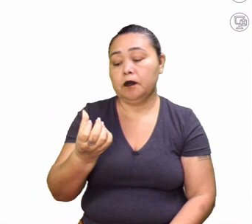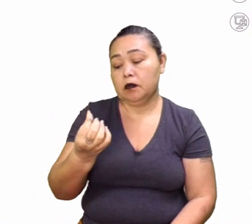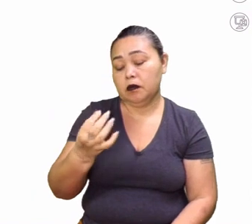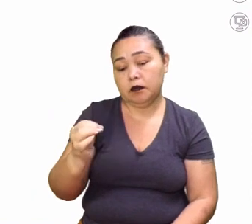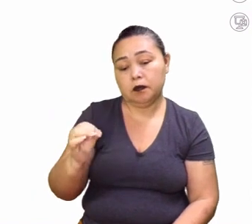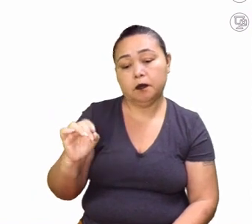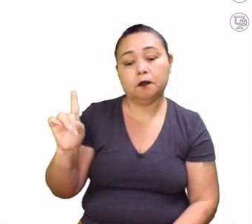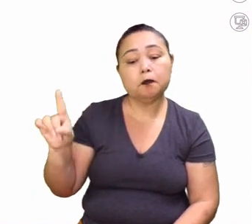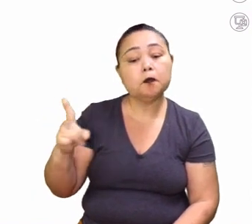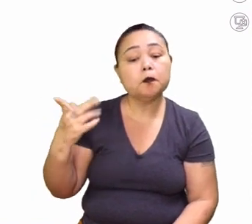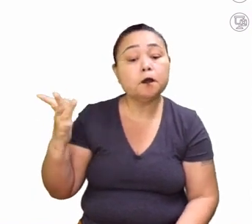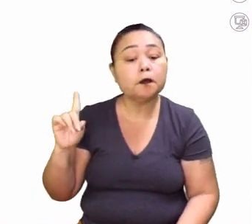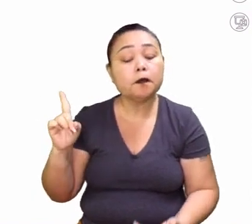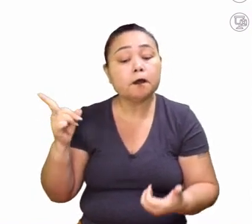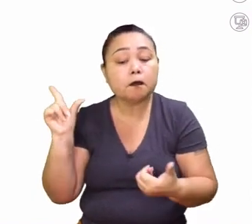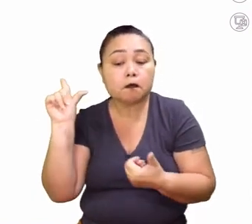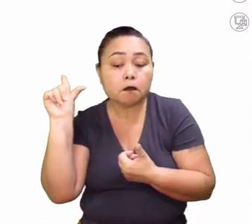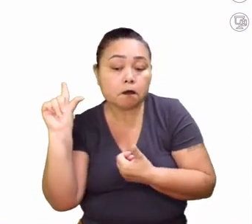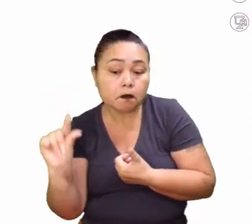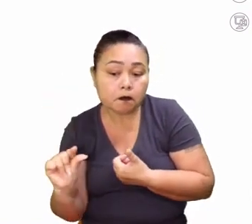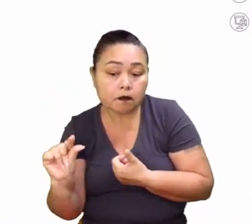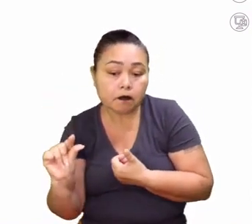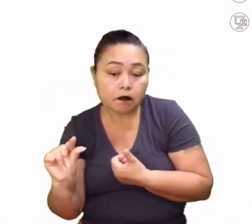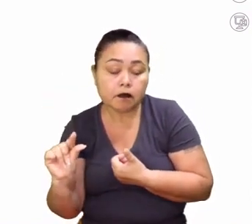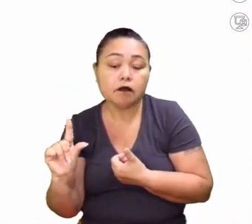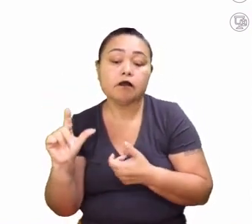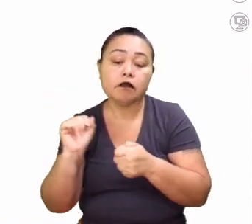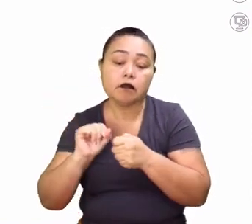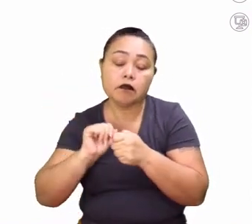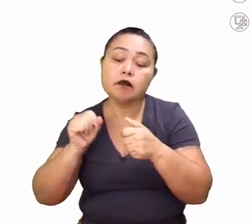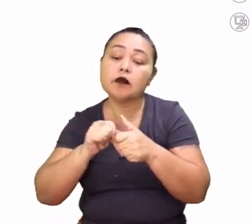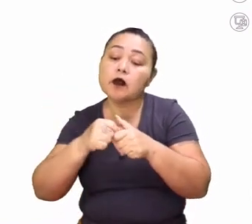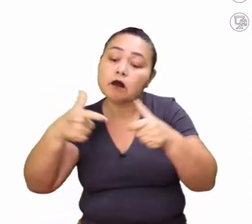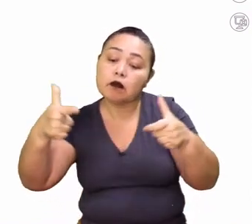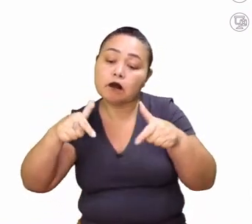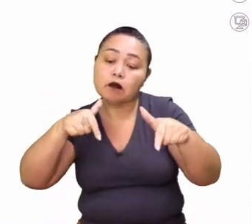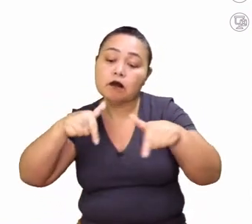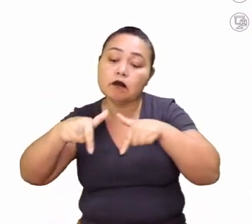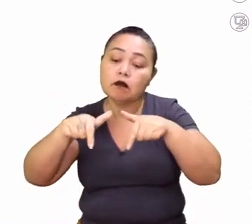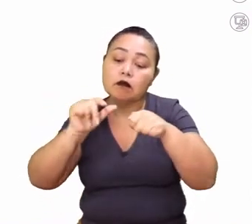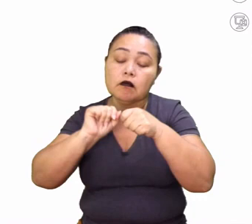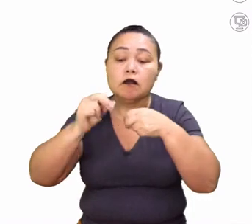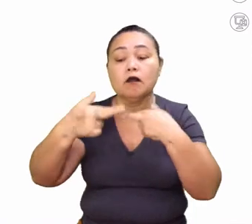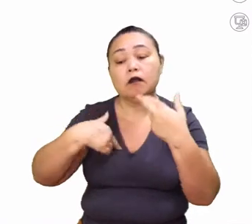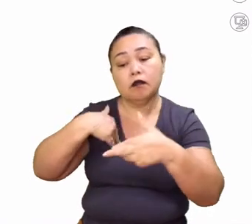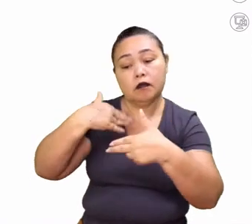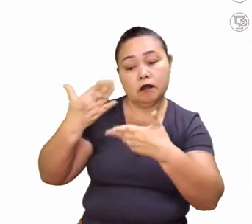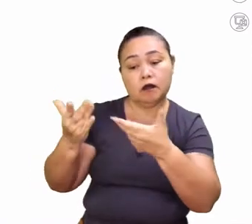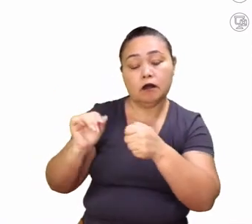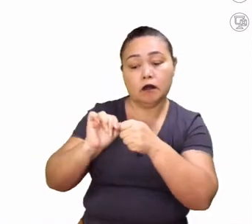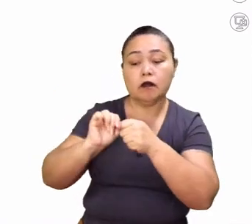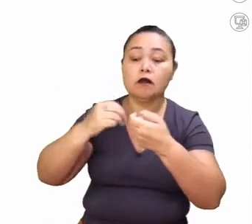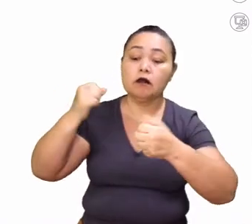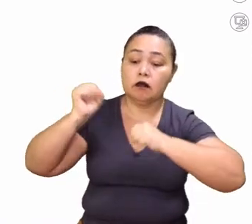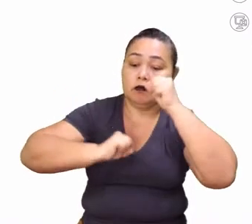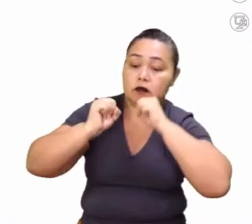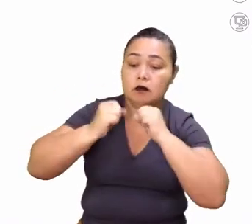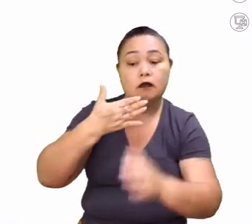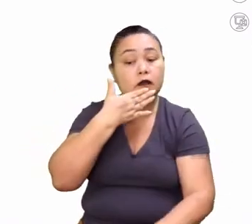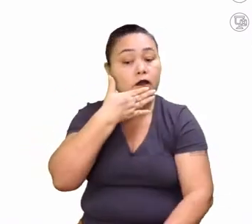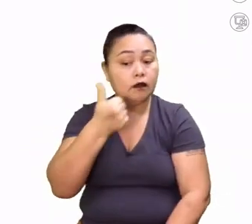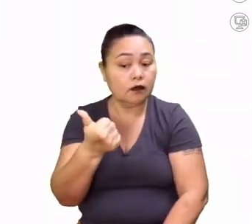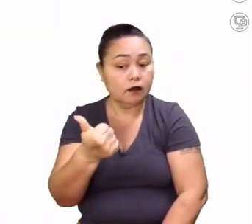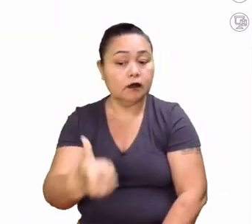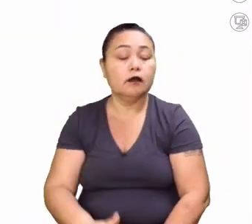60 então quanto menos fora fria maior é o trabalho realizado maior é o rendimento dessa máquina com uma máquina melhor